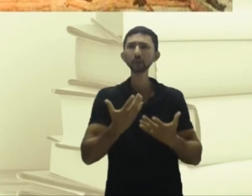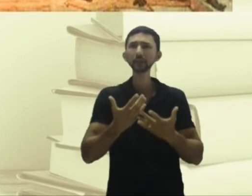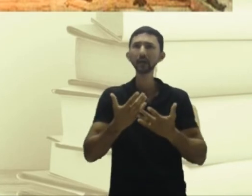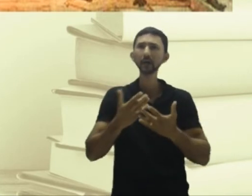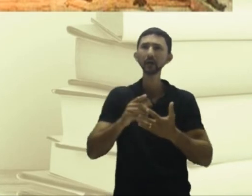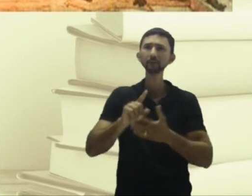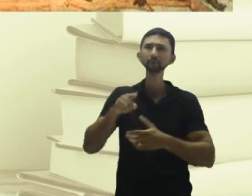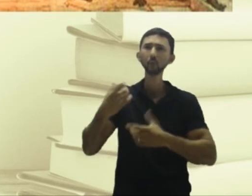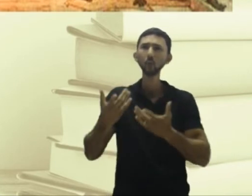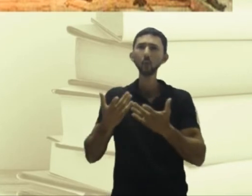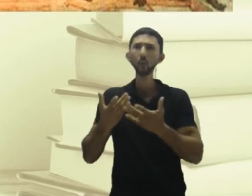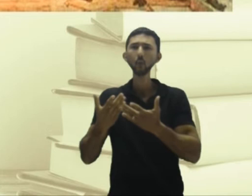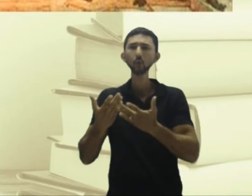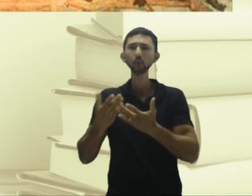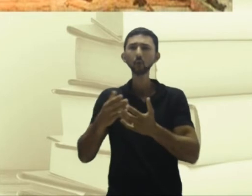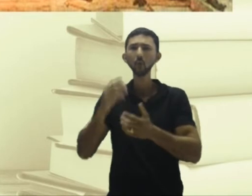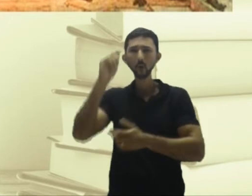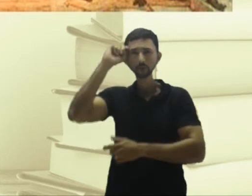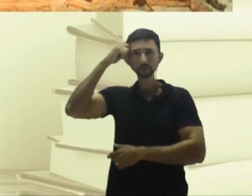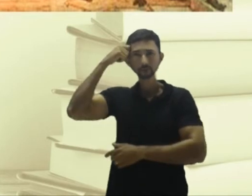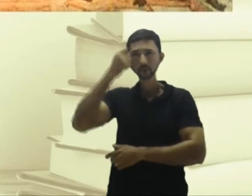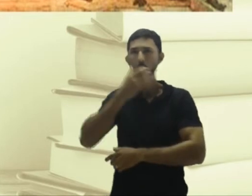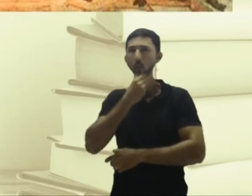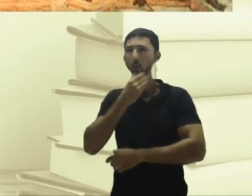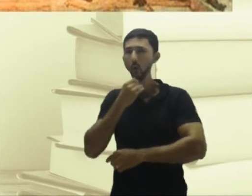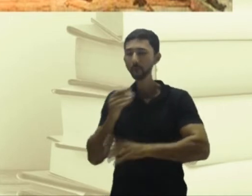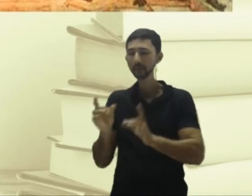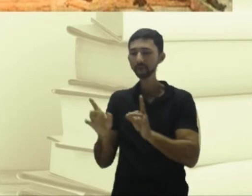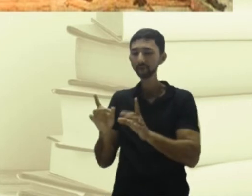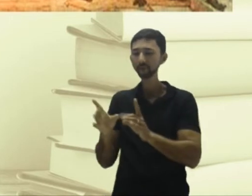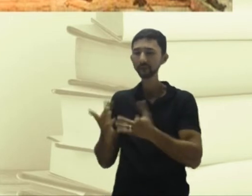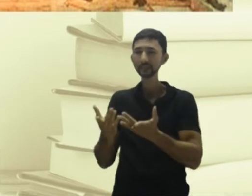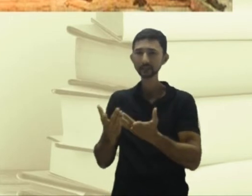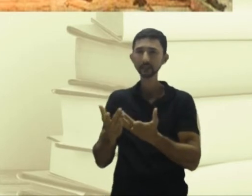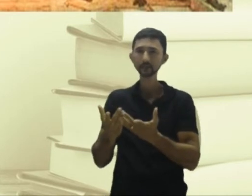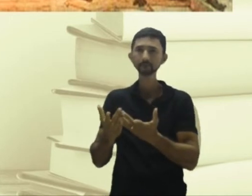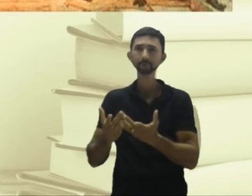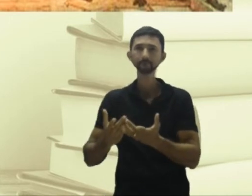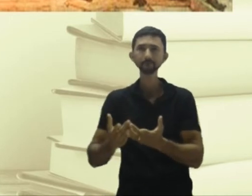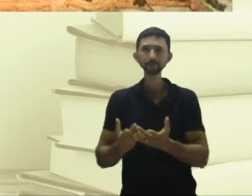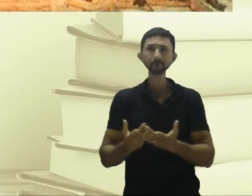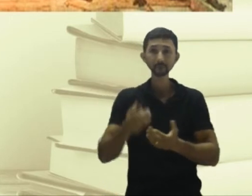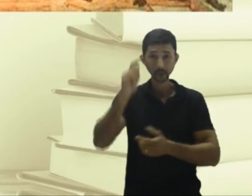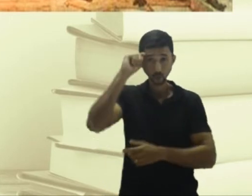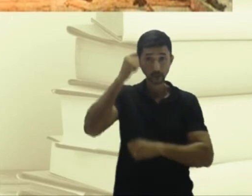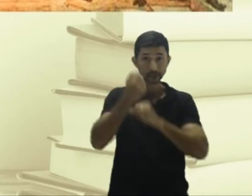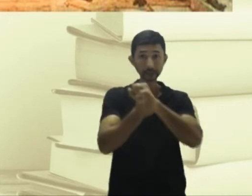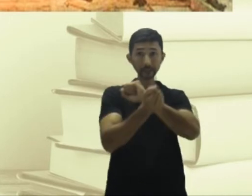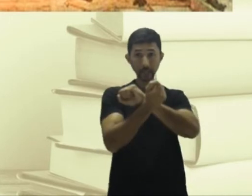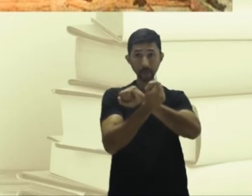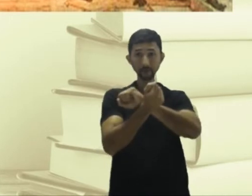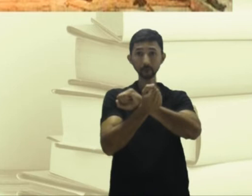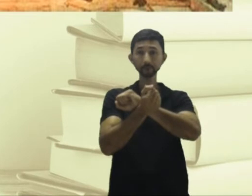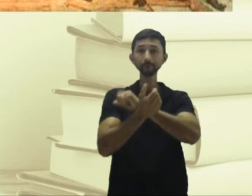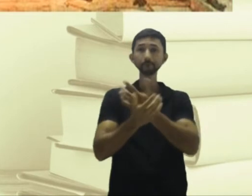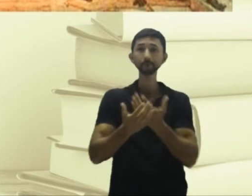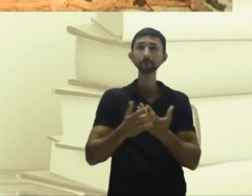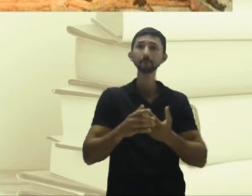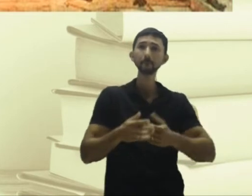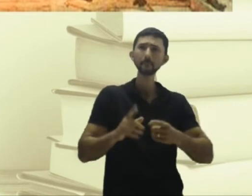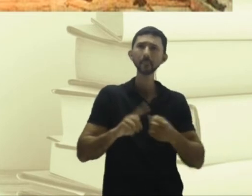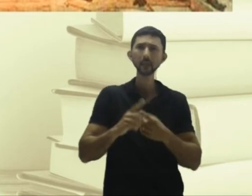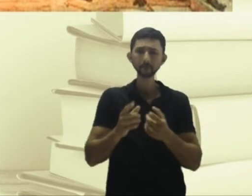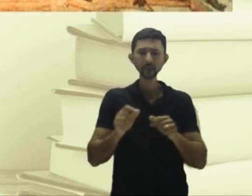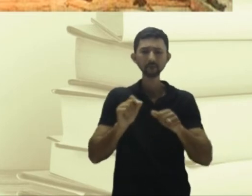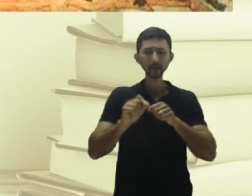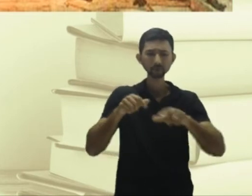negro oferecendo seus produtos a uma outra negra. Possivelmente eram escravos de ganho, certo? Que desenvolviam